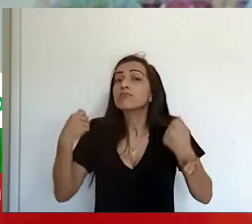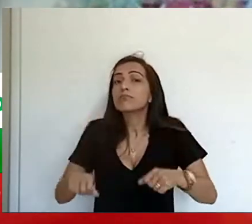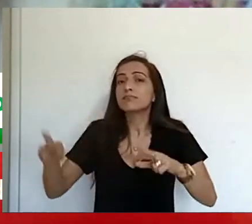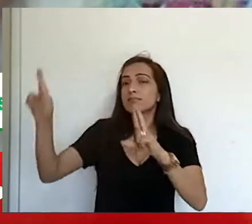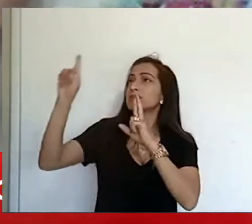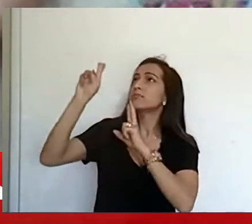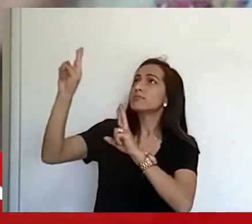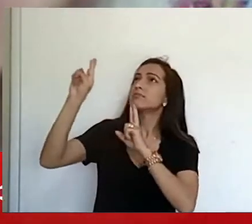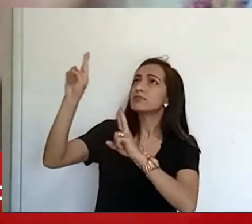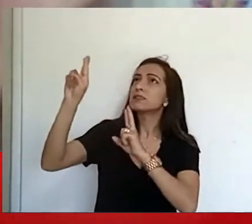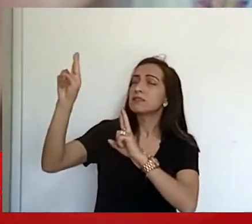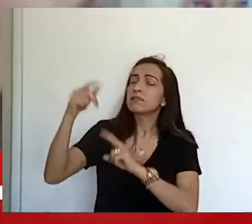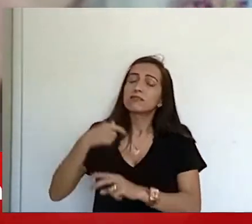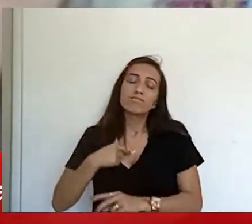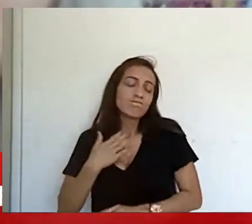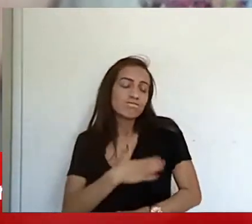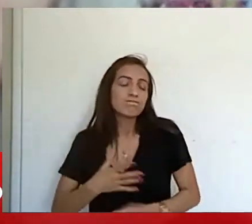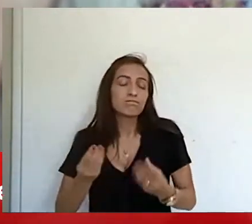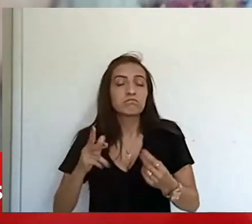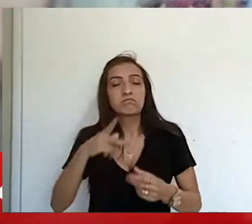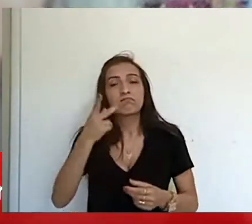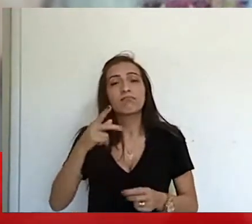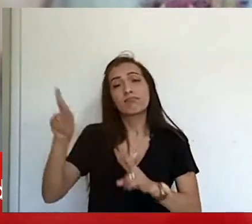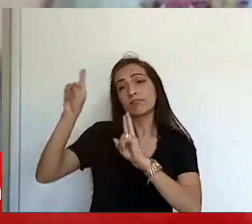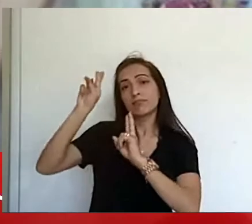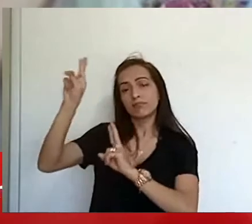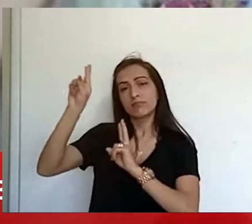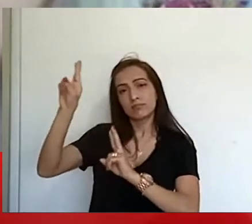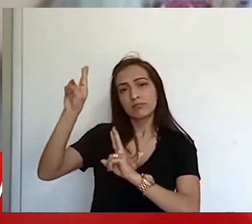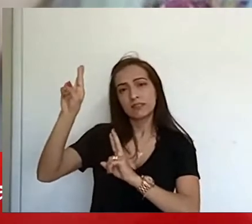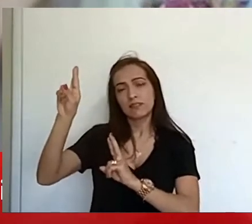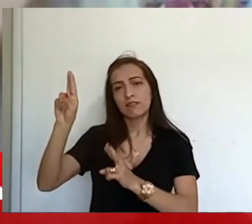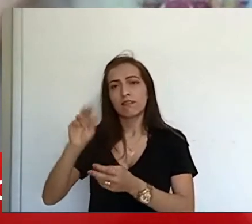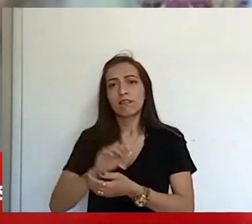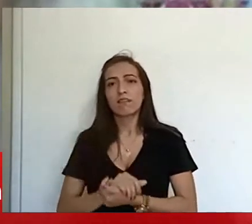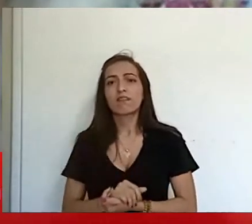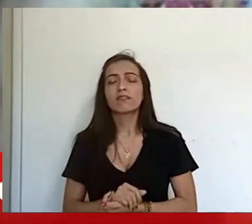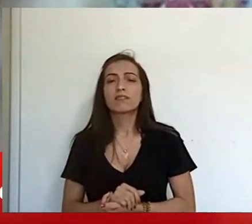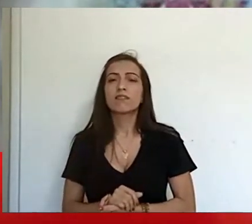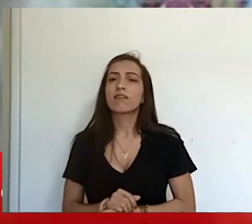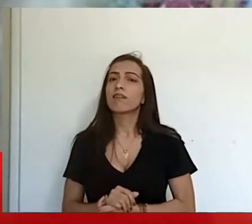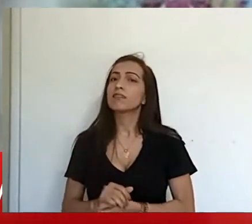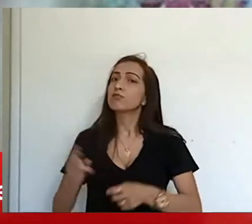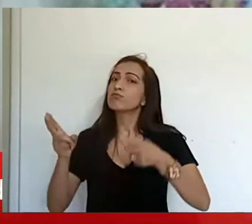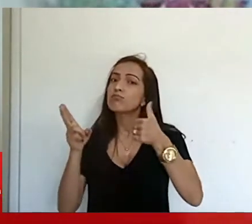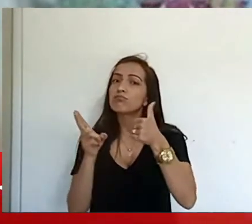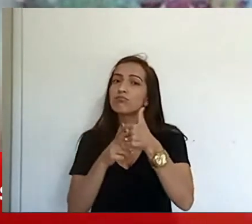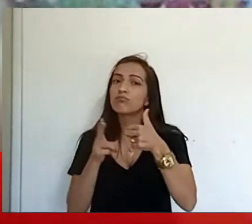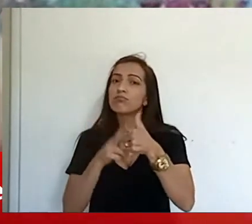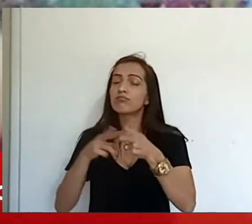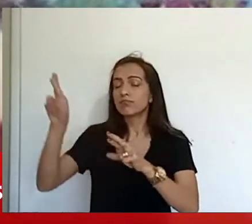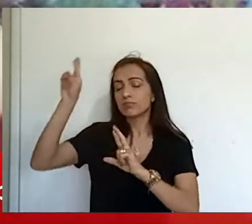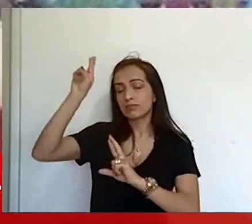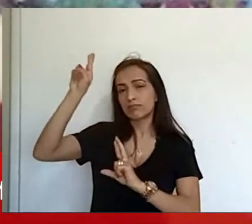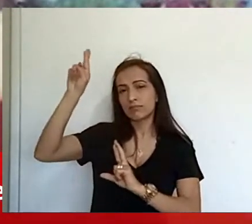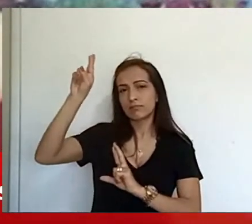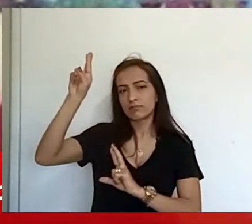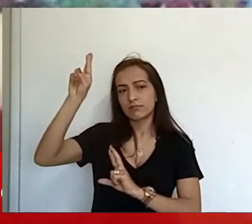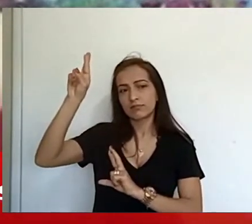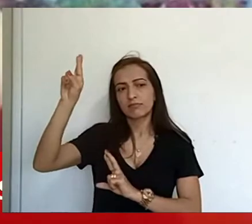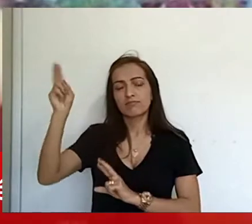gosto muito de falar da esperança, do verbo esperançar, como fala Paulo Freire,